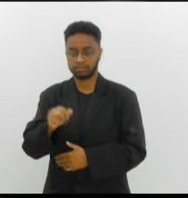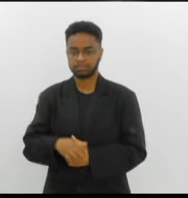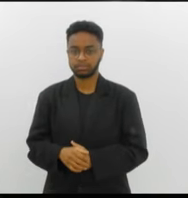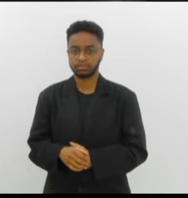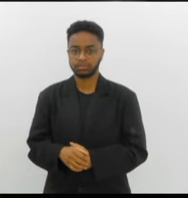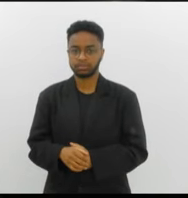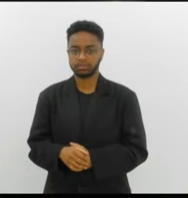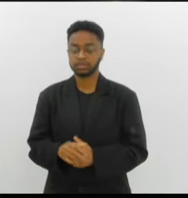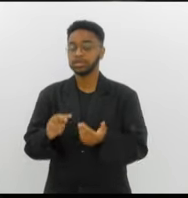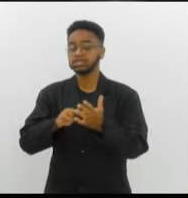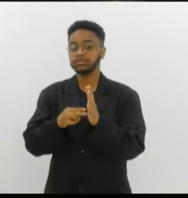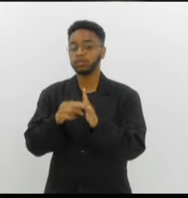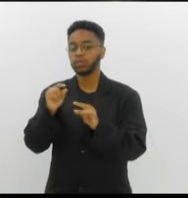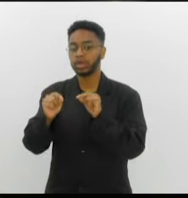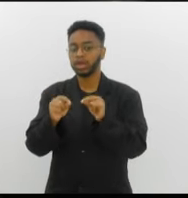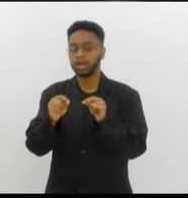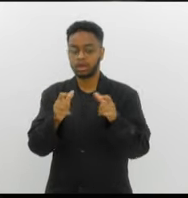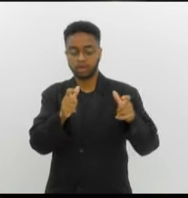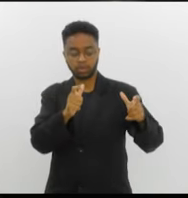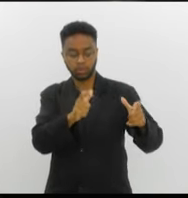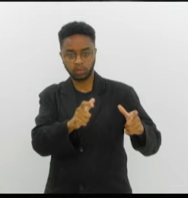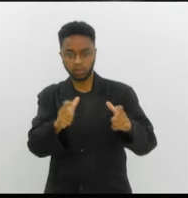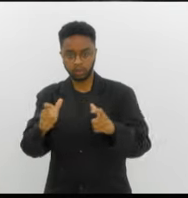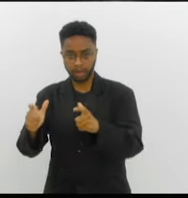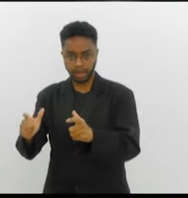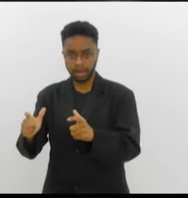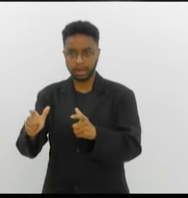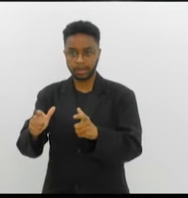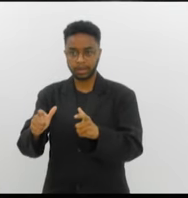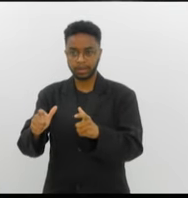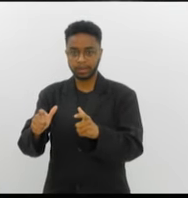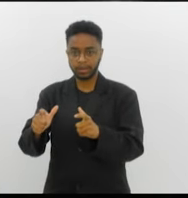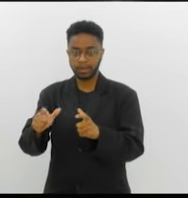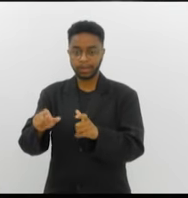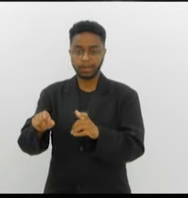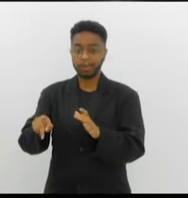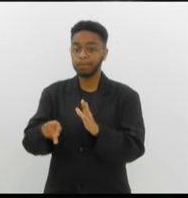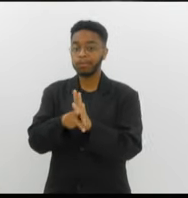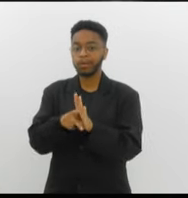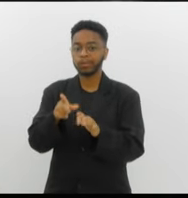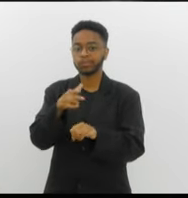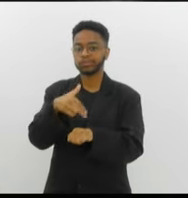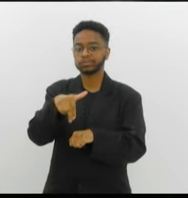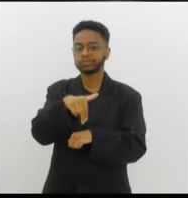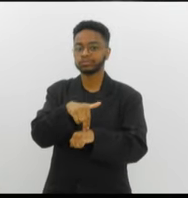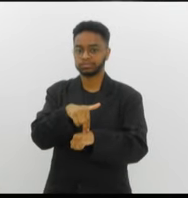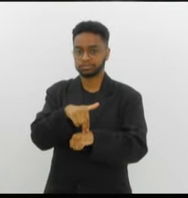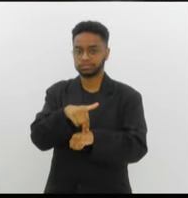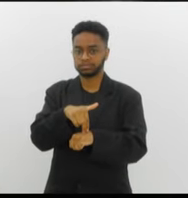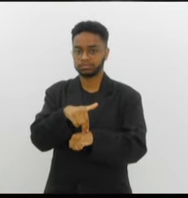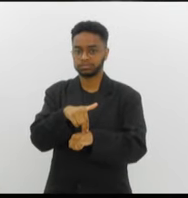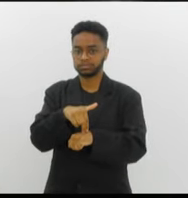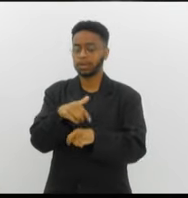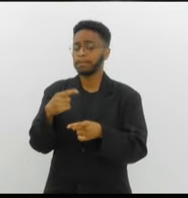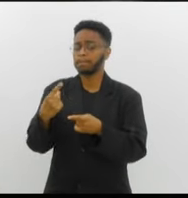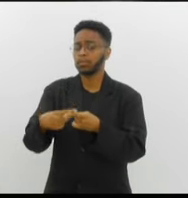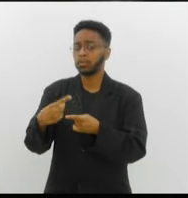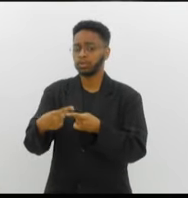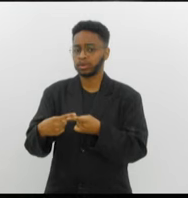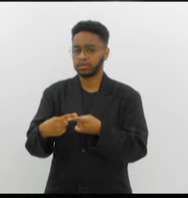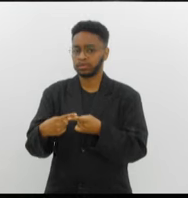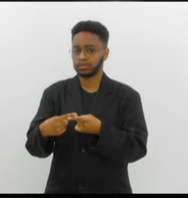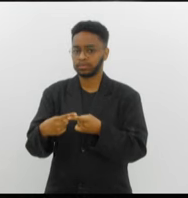Faixa de marinha são terras que pertencem à União. E por quê?